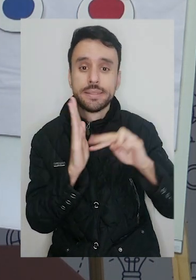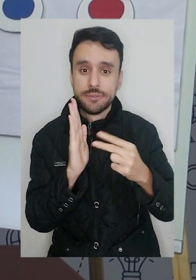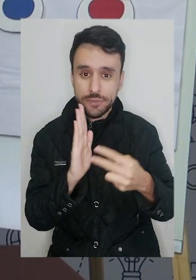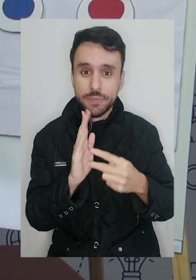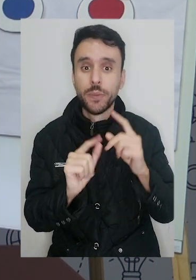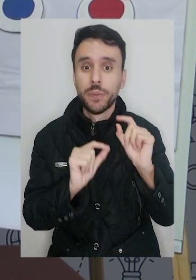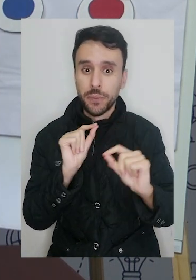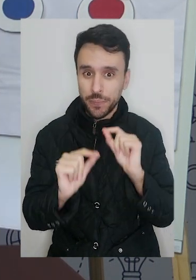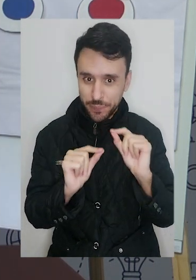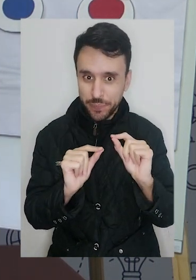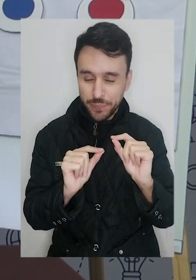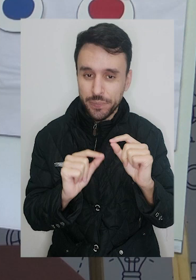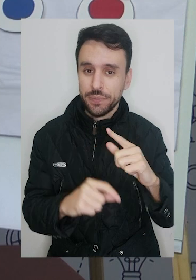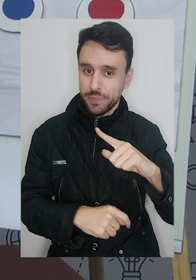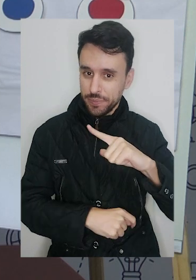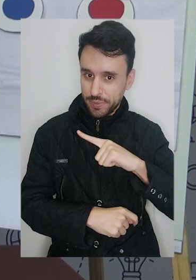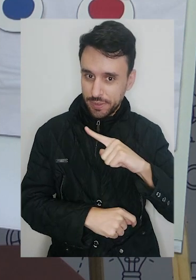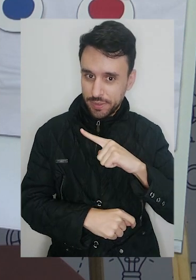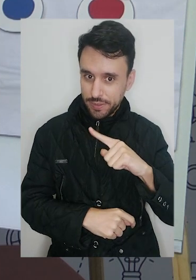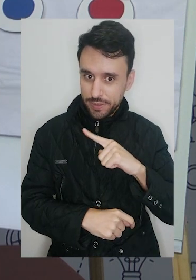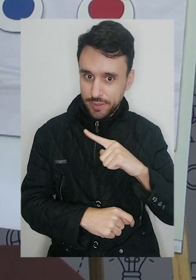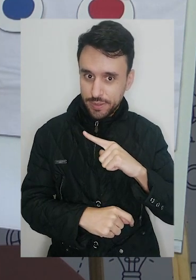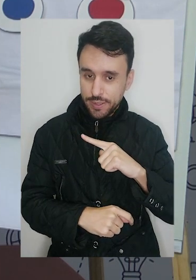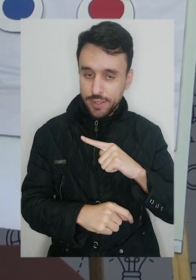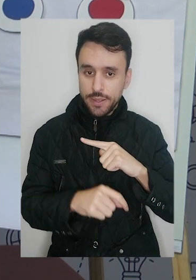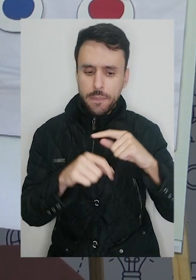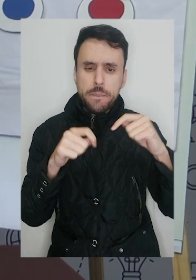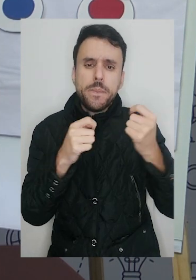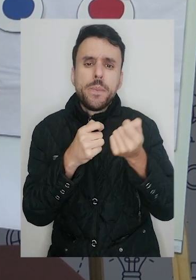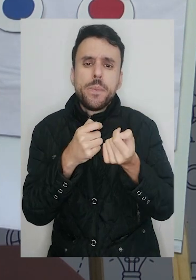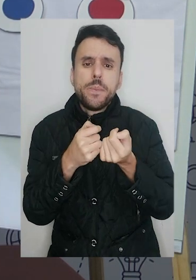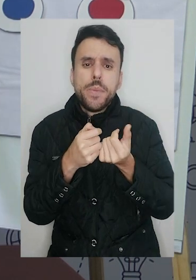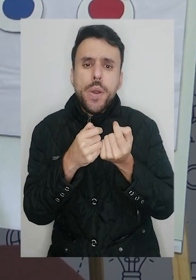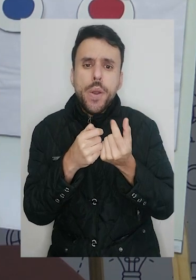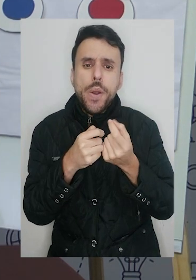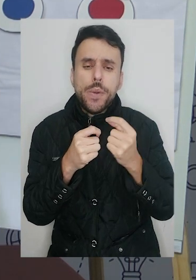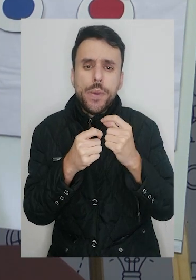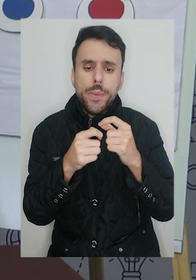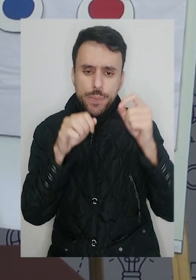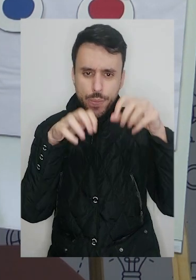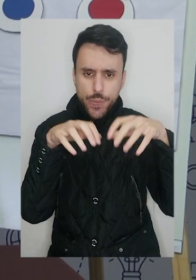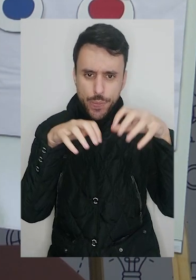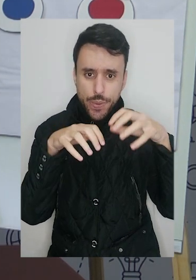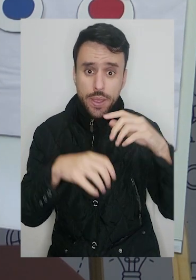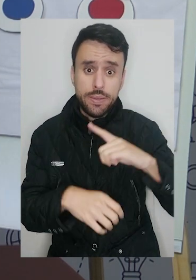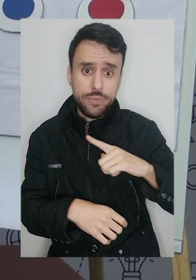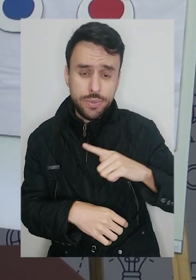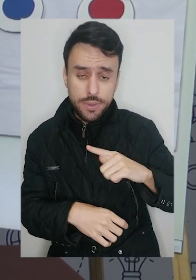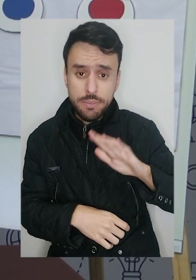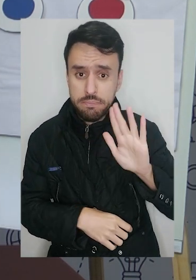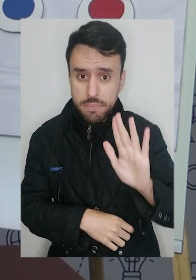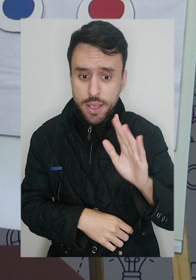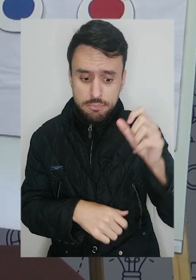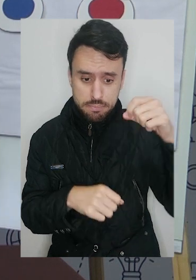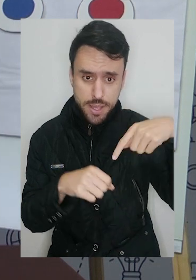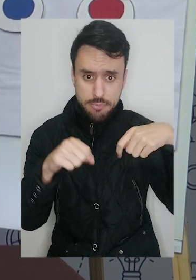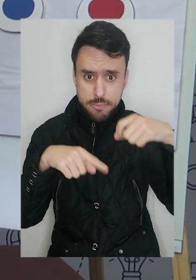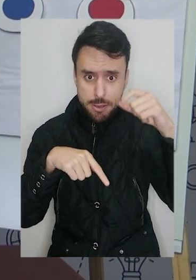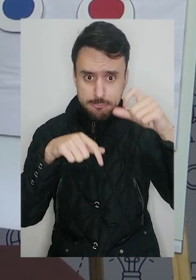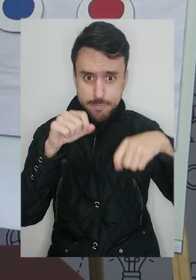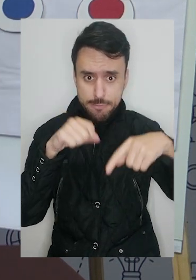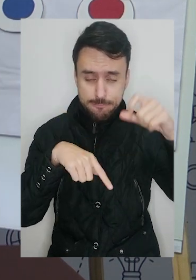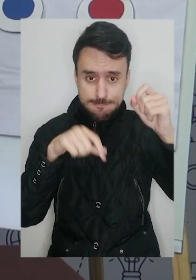com um pouquinho, que é, vai ser, não vai ser um volume muito grande de chuva. Mas quando aparece muitas gotinhas, é porque